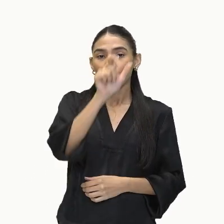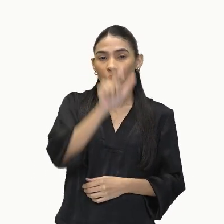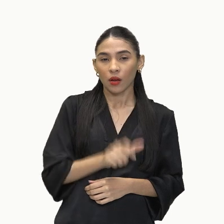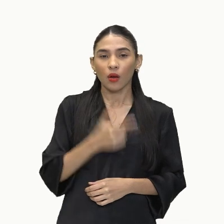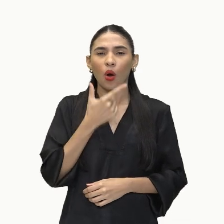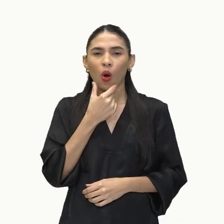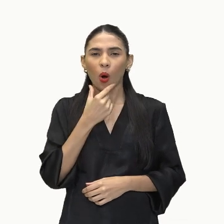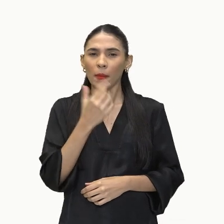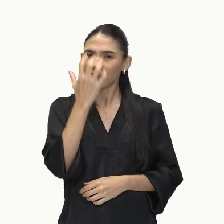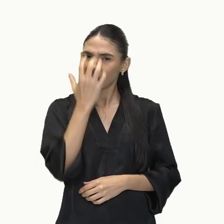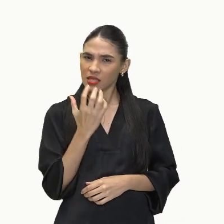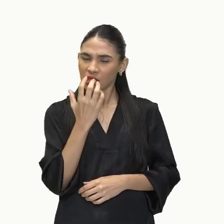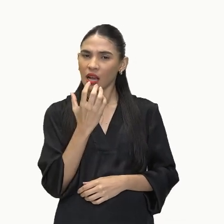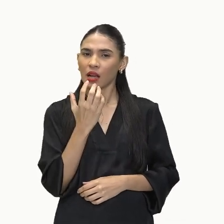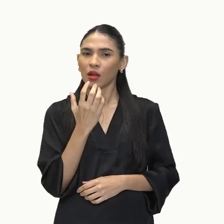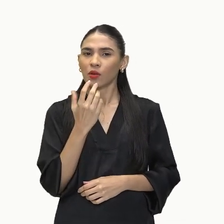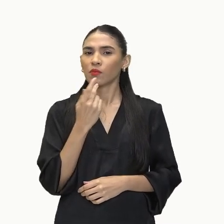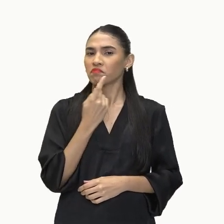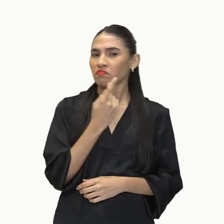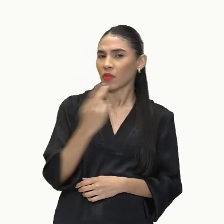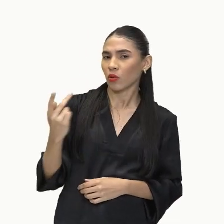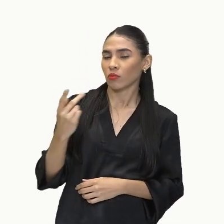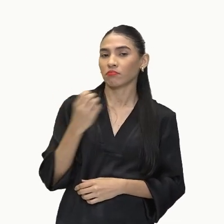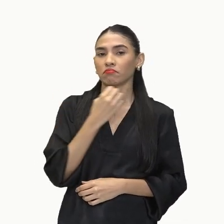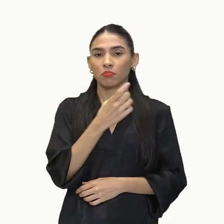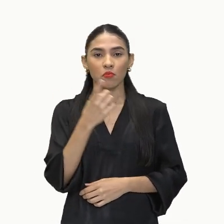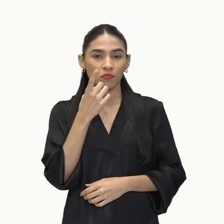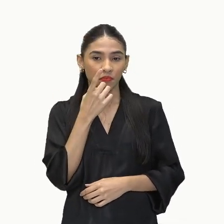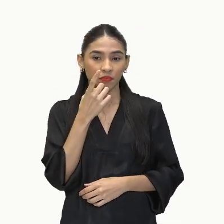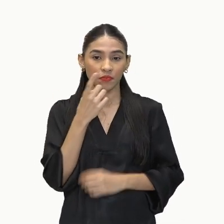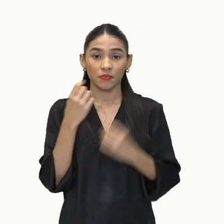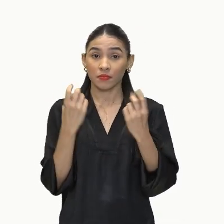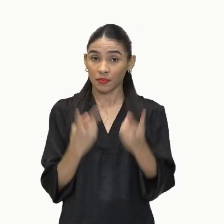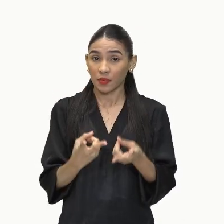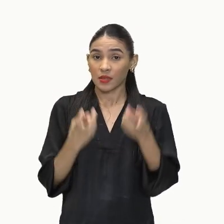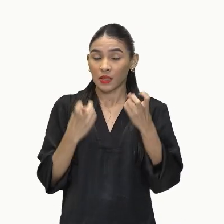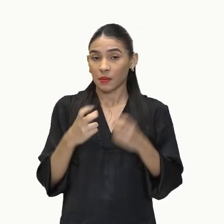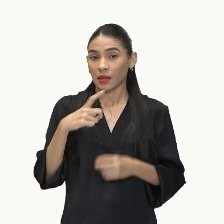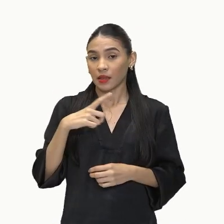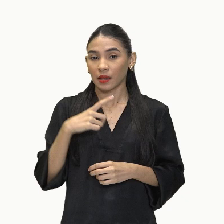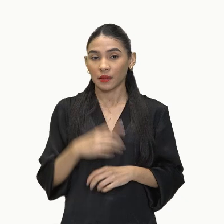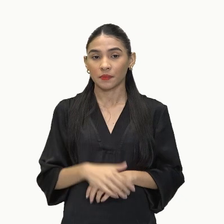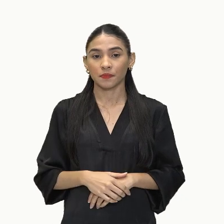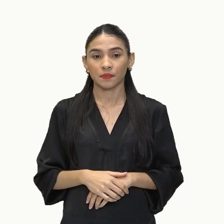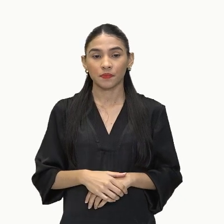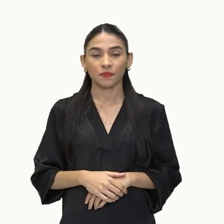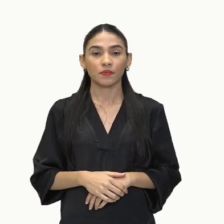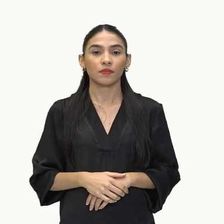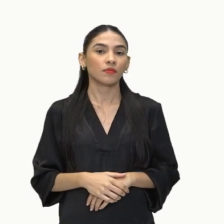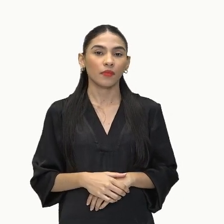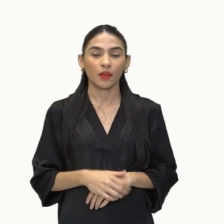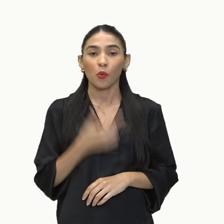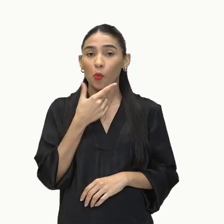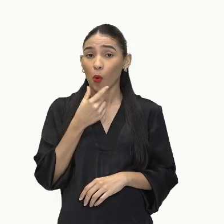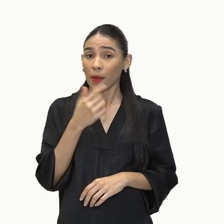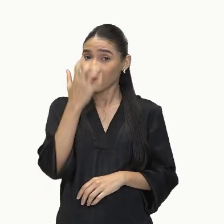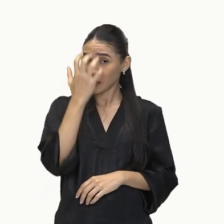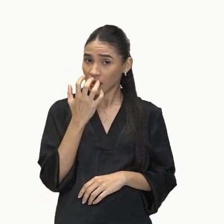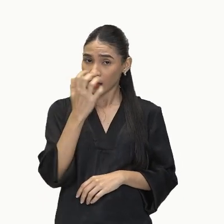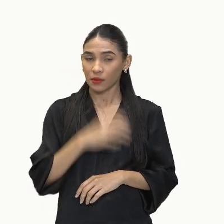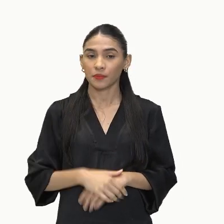entrou e disse, bom dia. Observem que nós temos exatamente aqui a ideia. Um homem sério,